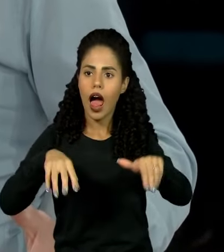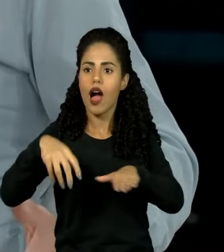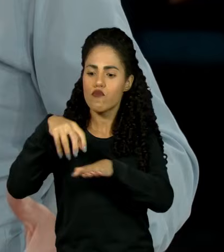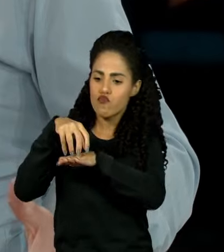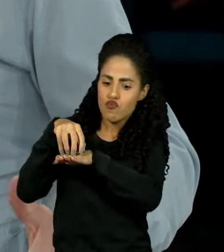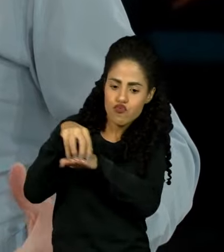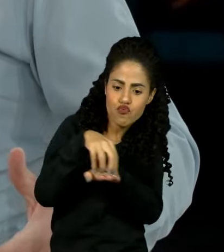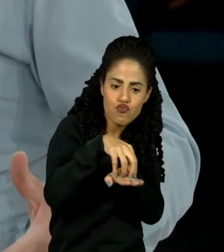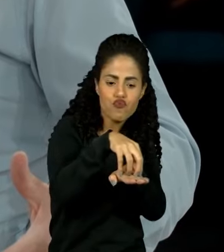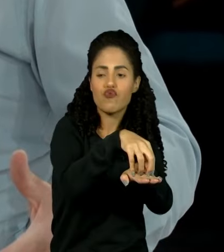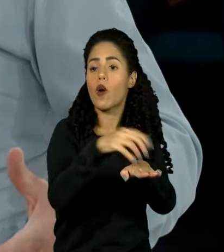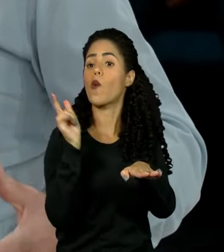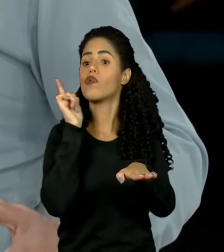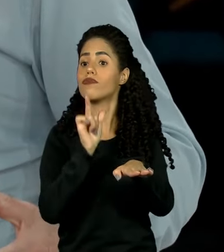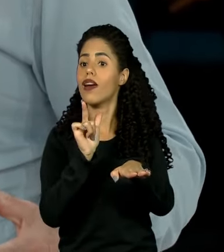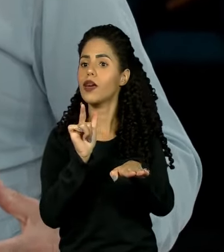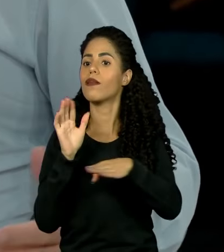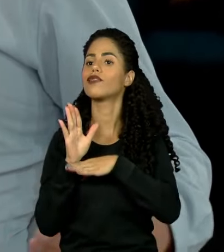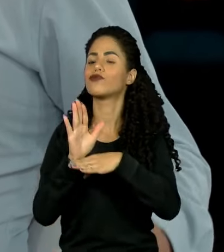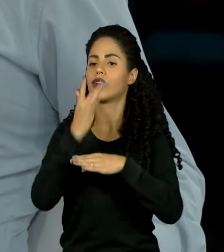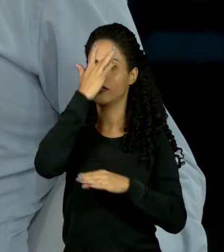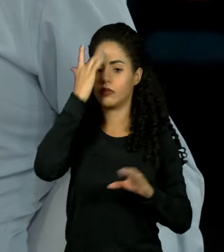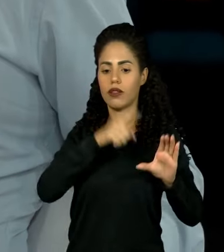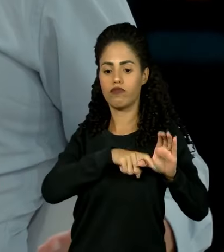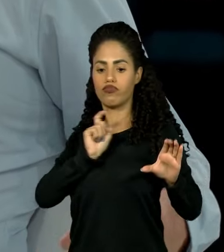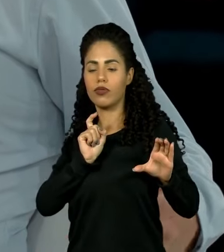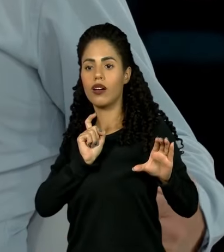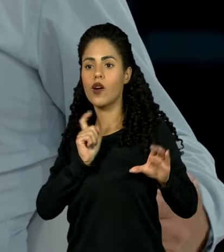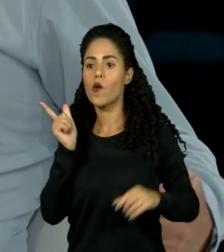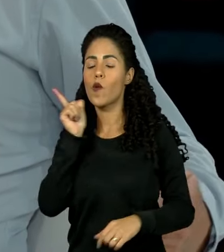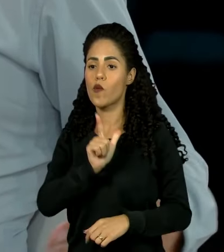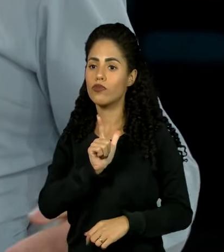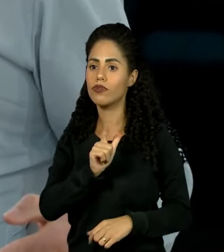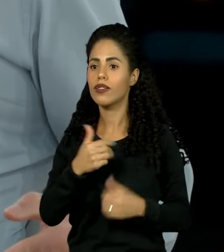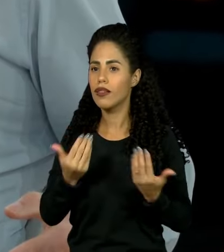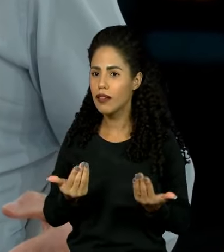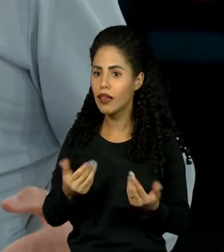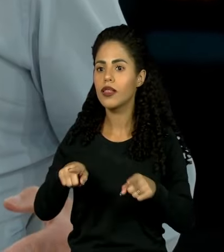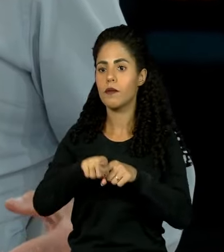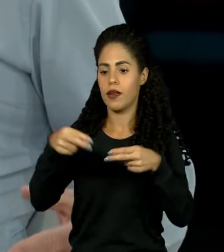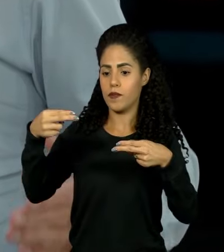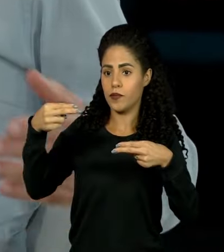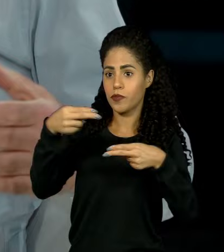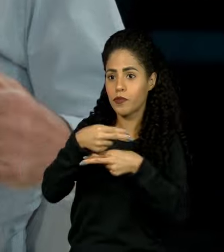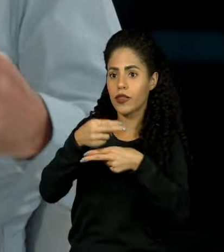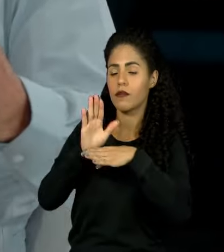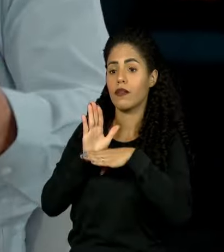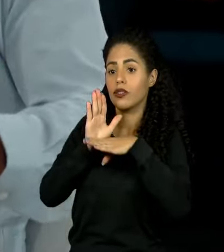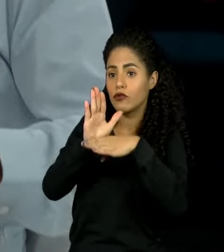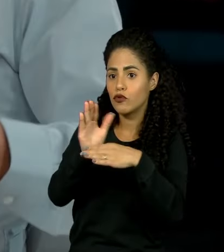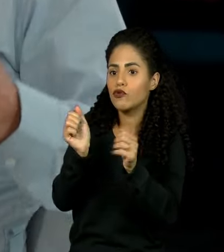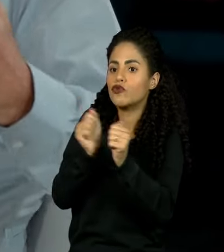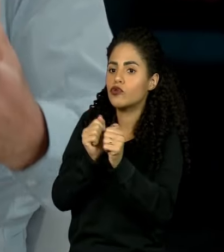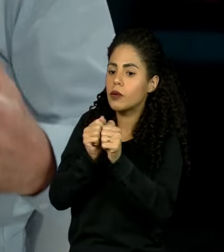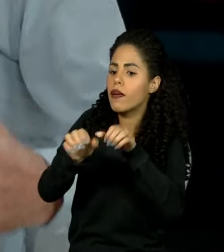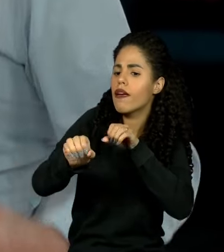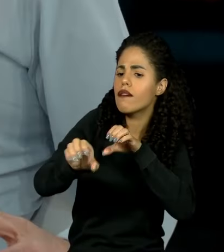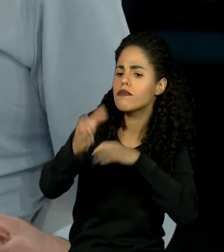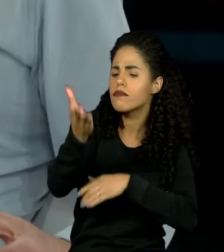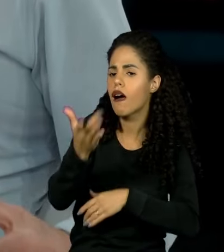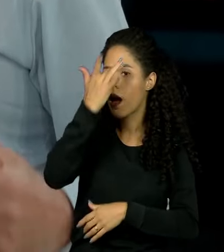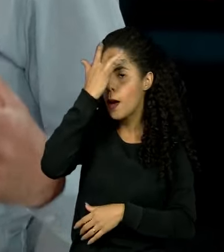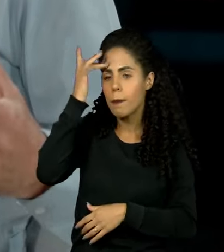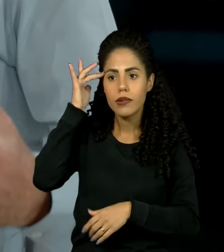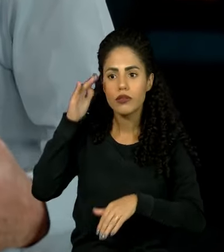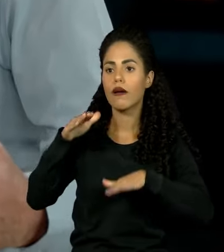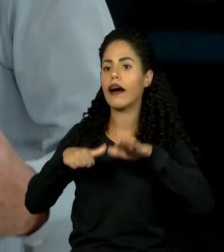dessa situação né e a gente leva junto eh o sebrai para para ensinar essa pessoa a